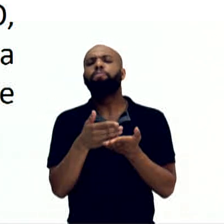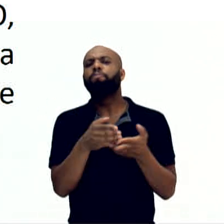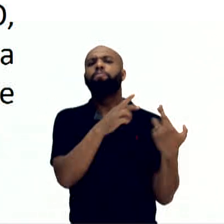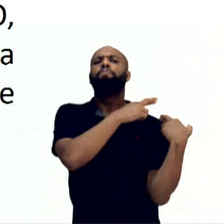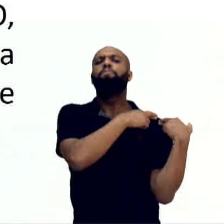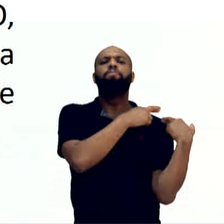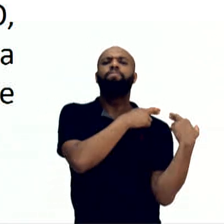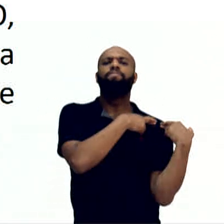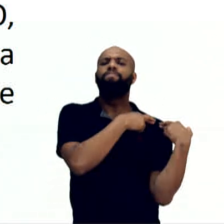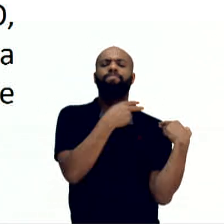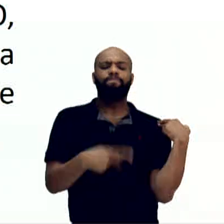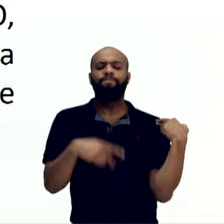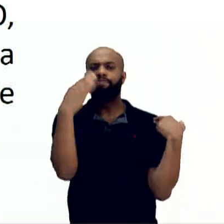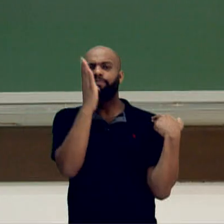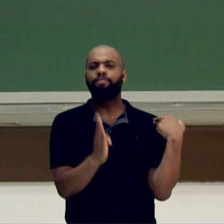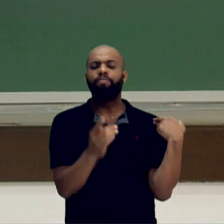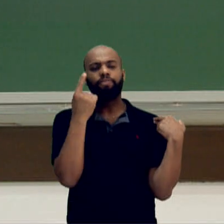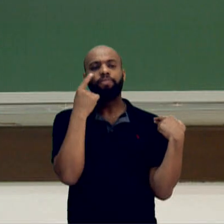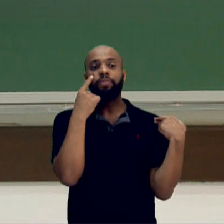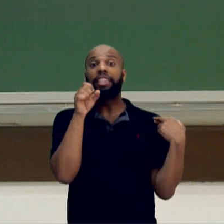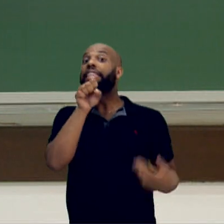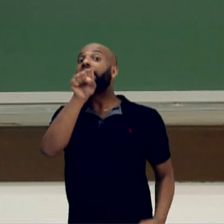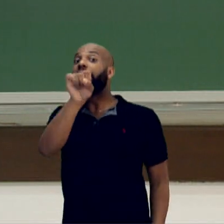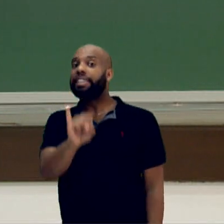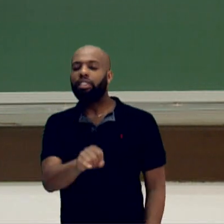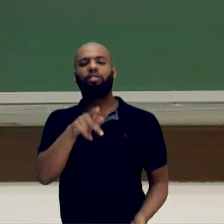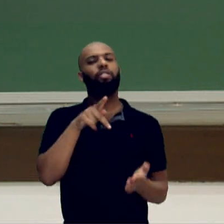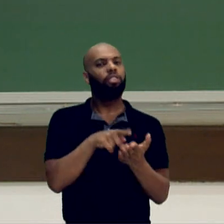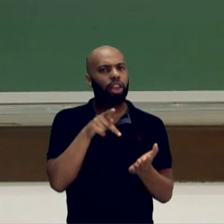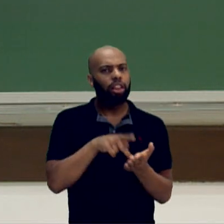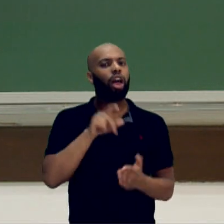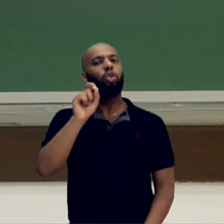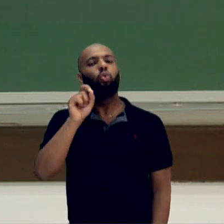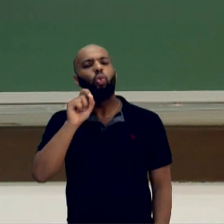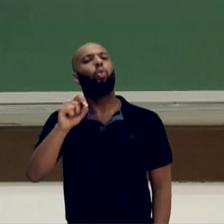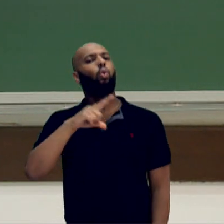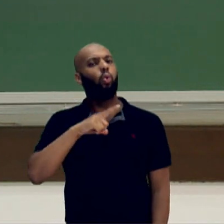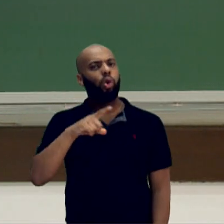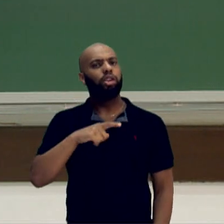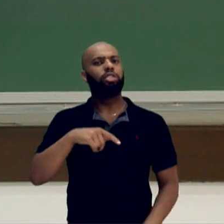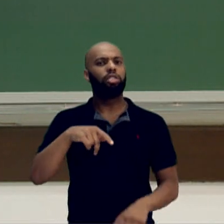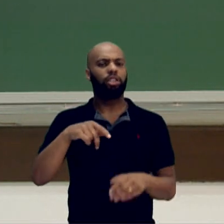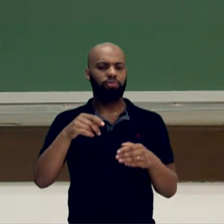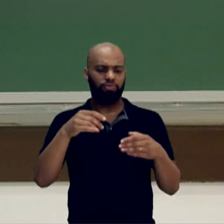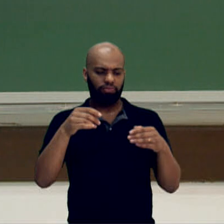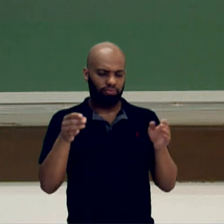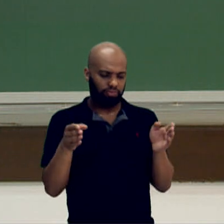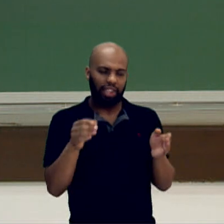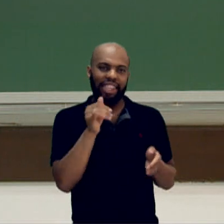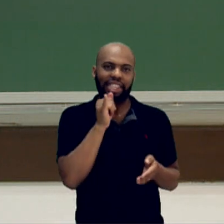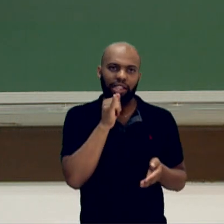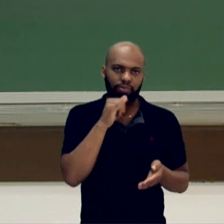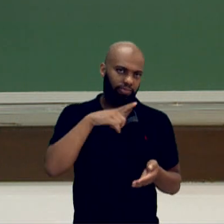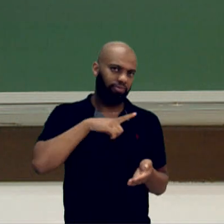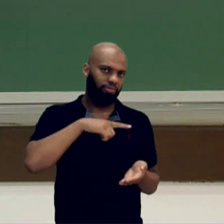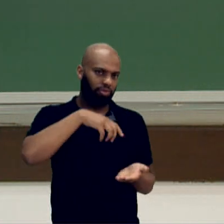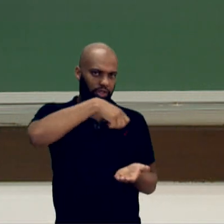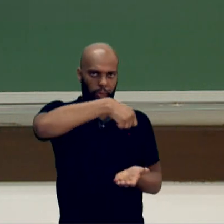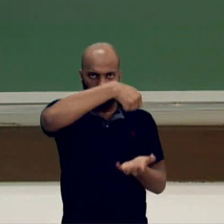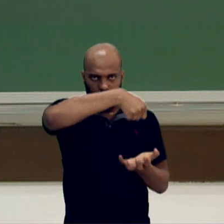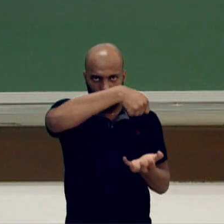bem grande e nessa corda a gente vai pôr nós. Entre o nó e o outro, a gente vai